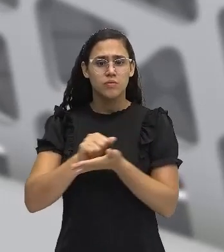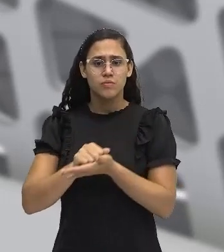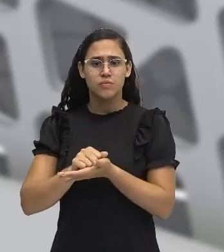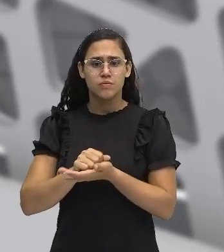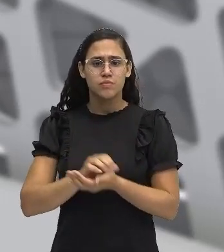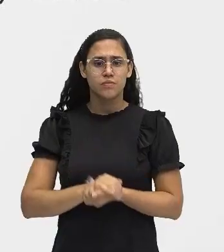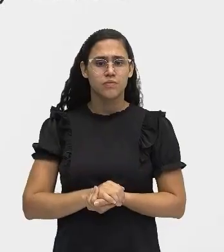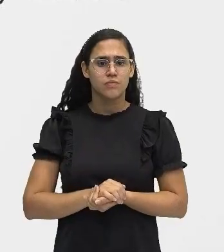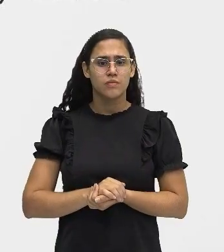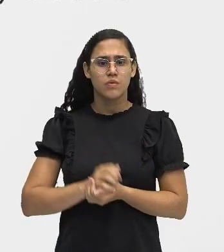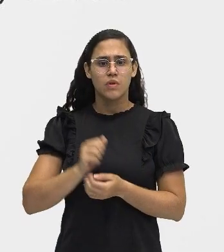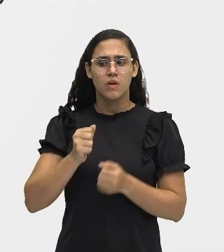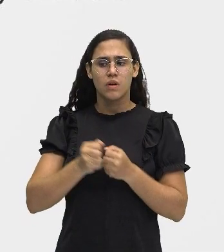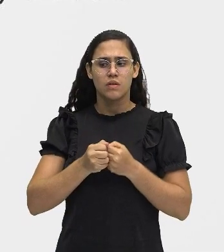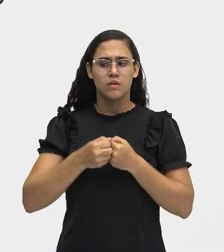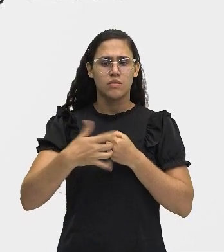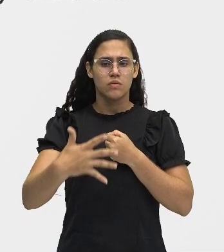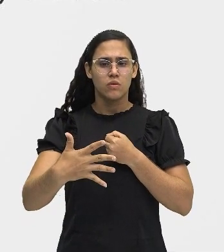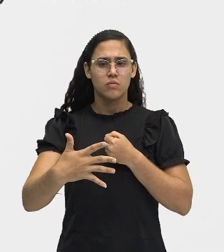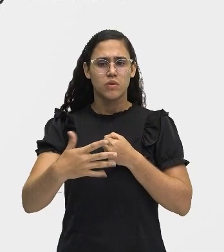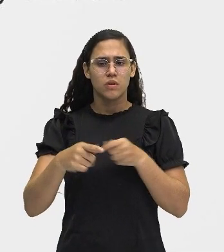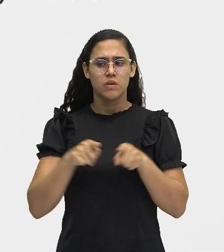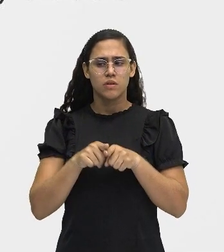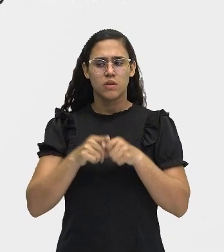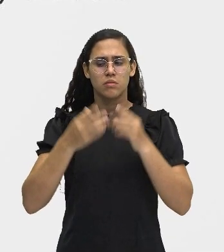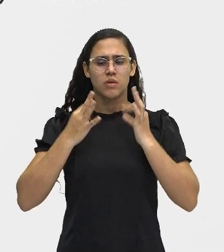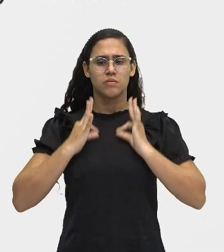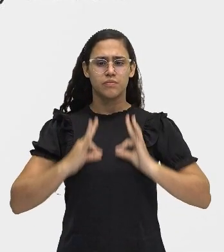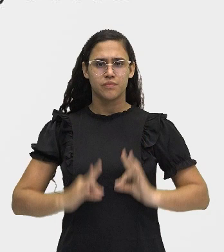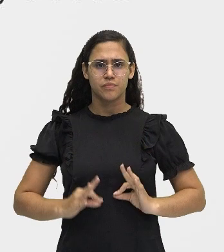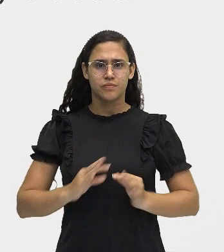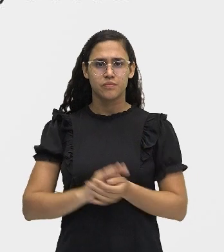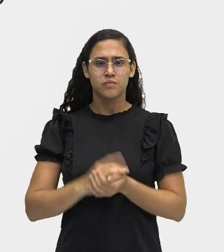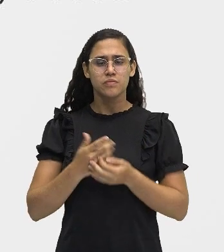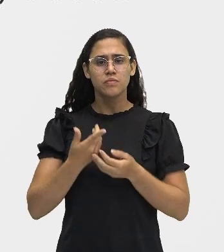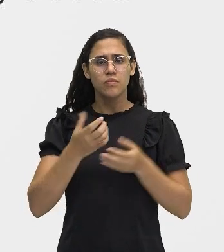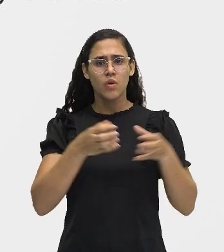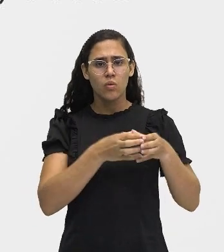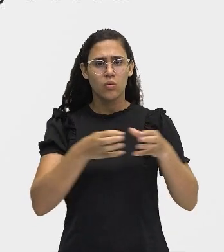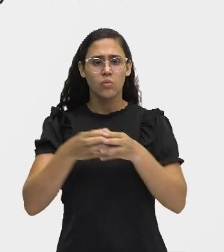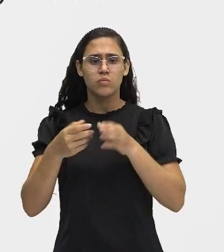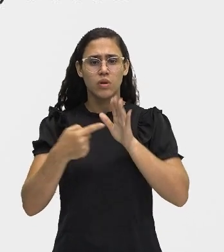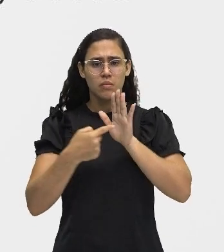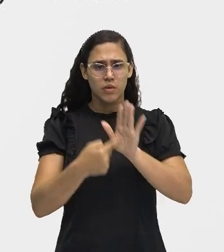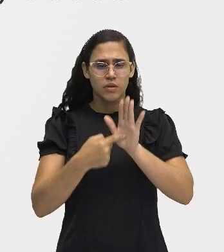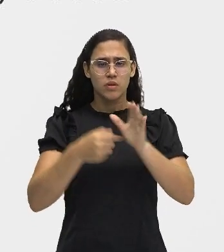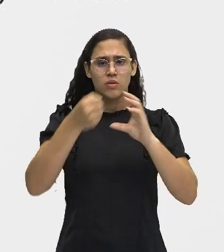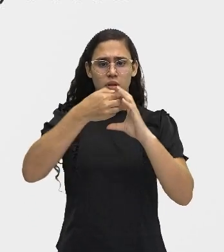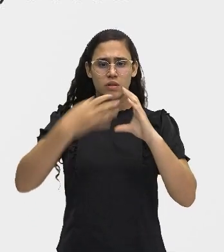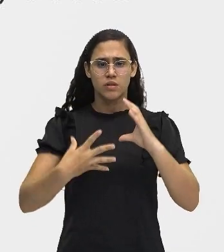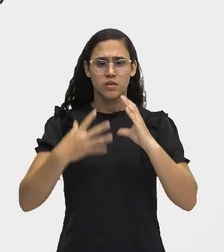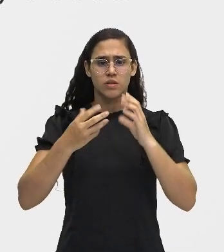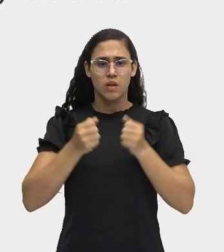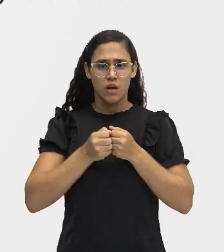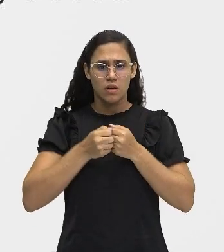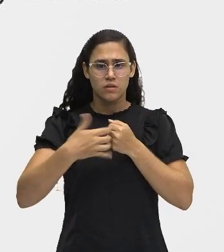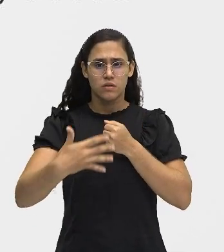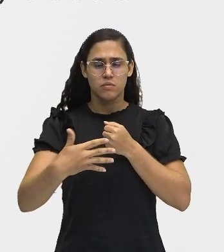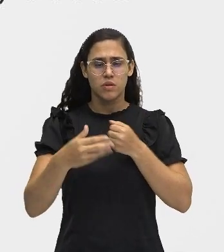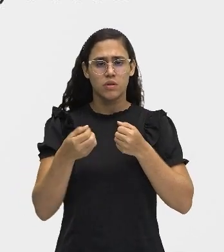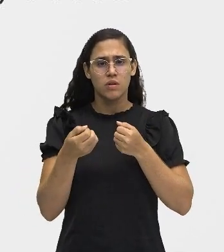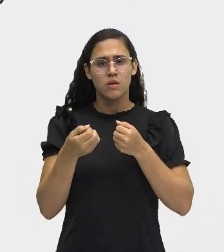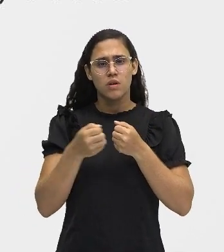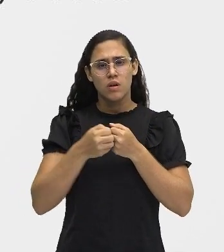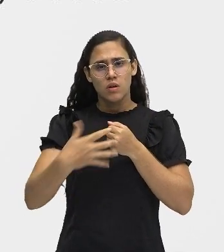e fisiológicas, né? Então, algumas espécies elas apresentam características anatômicas que muito se